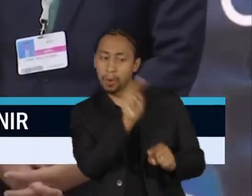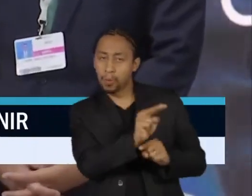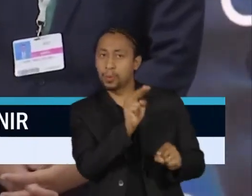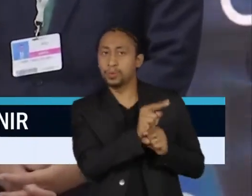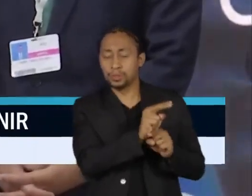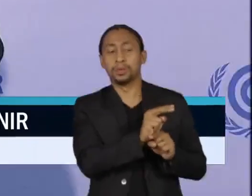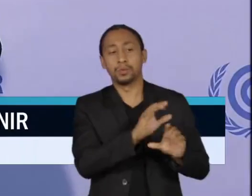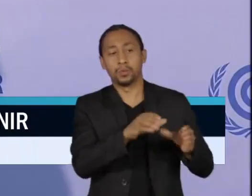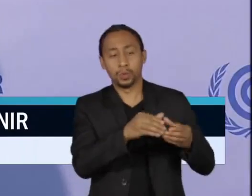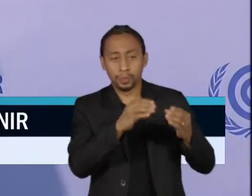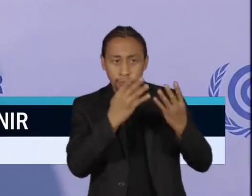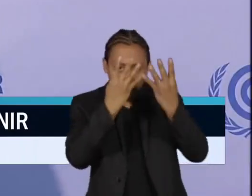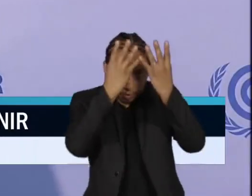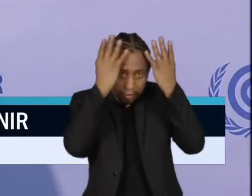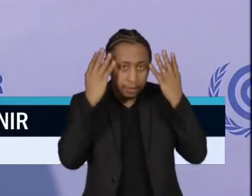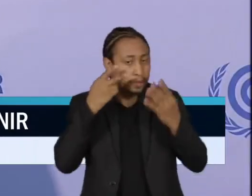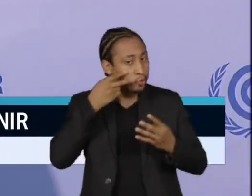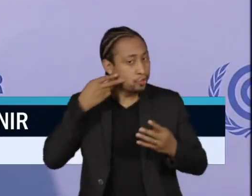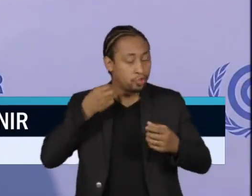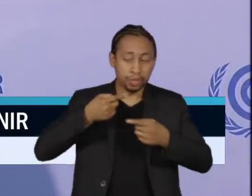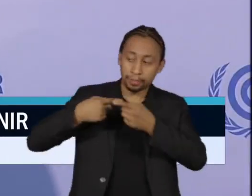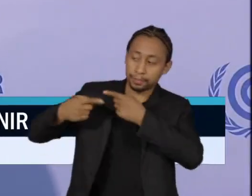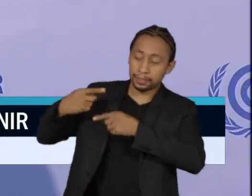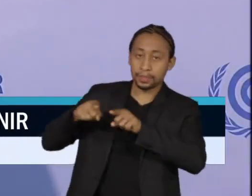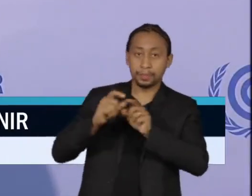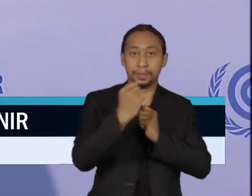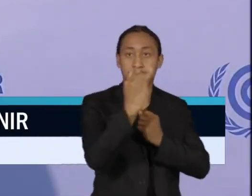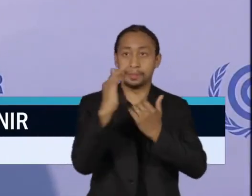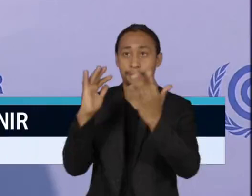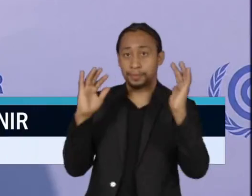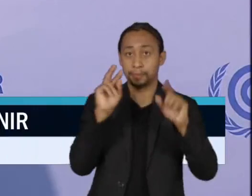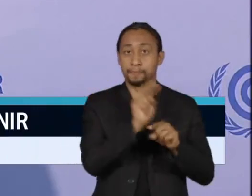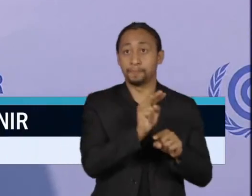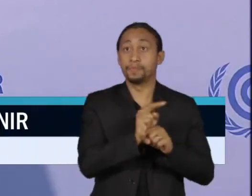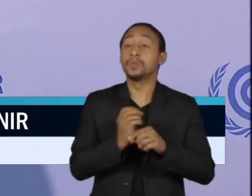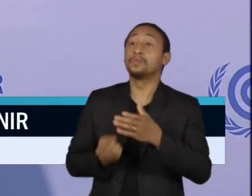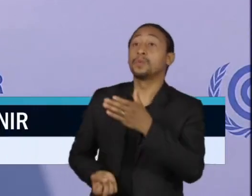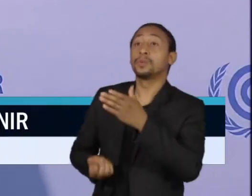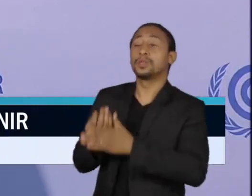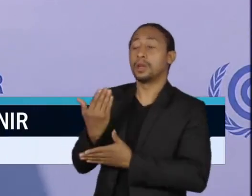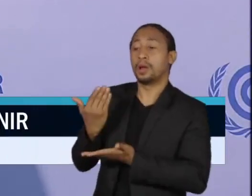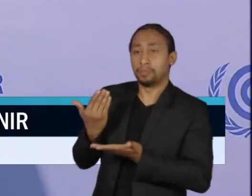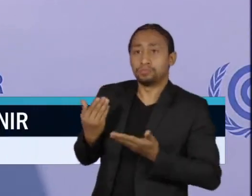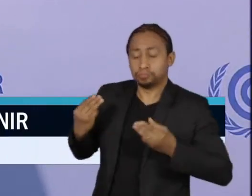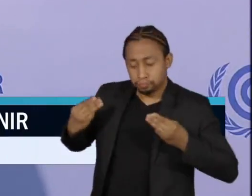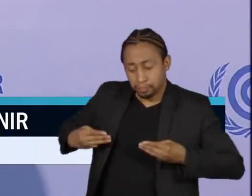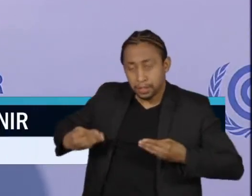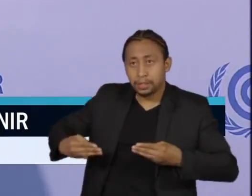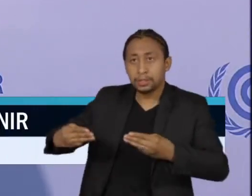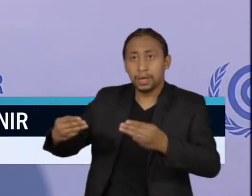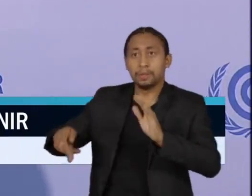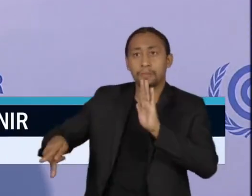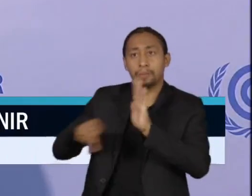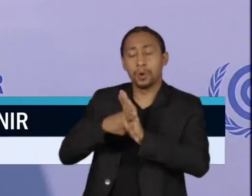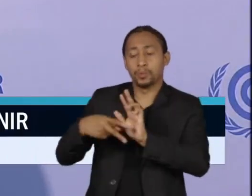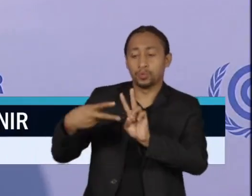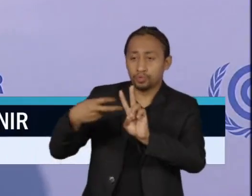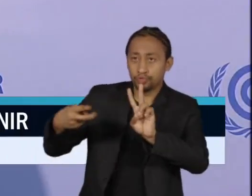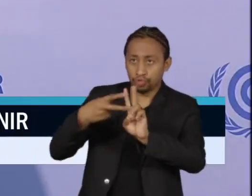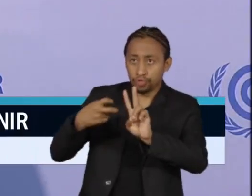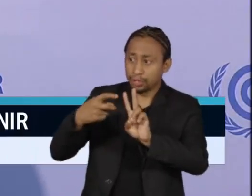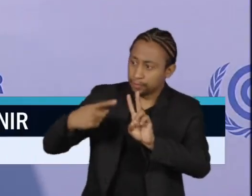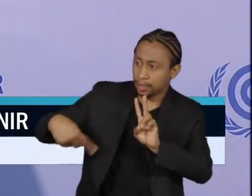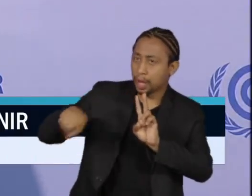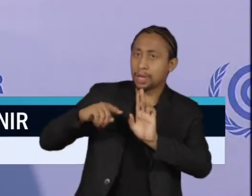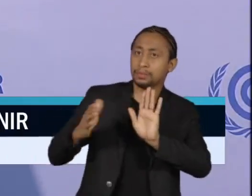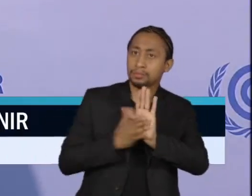Povos Originários. Vamos criar o Ministério dos Povos Originários para que os próprios indígenas apresentem ao